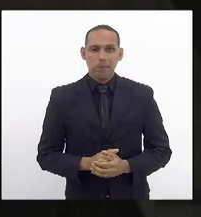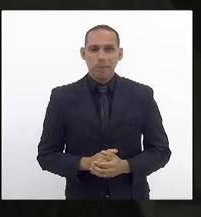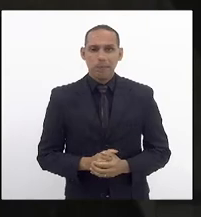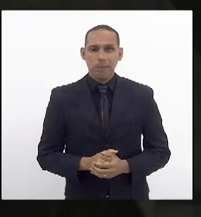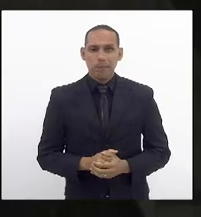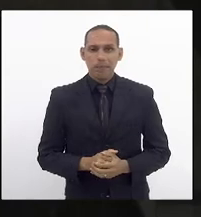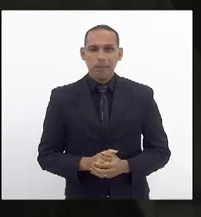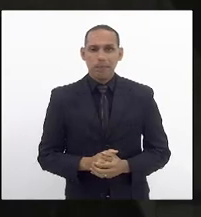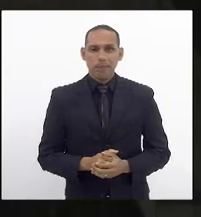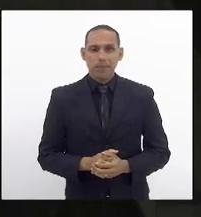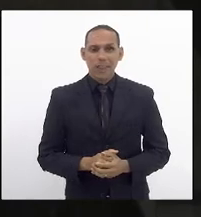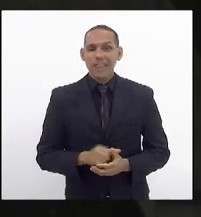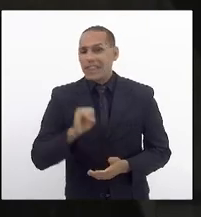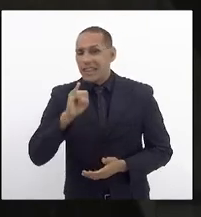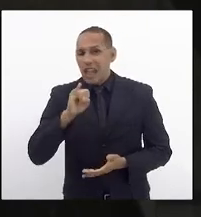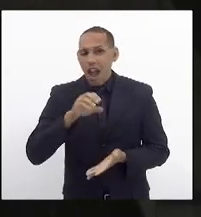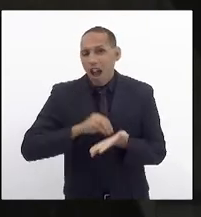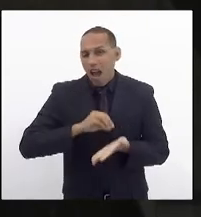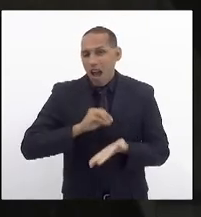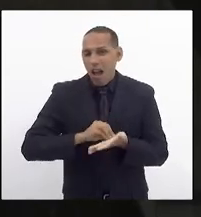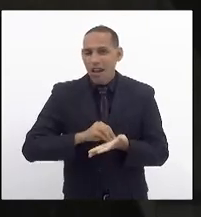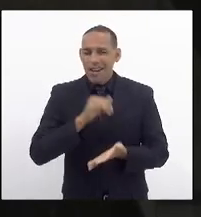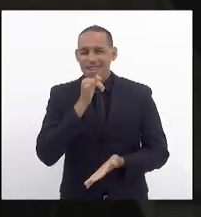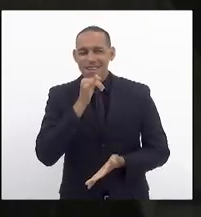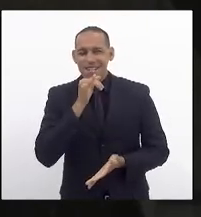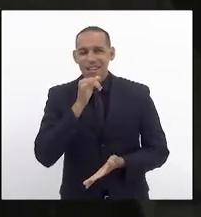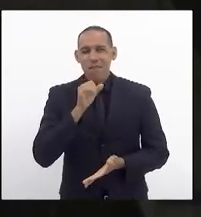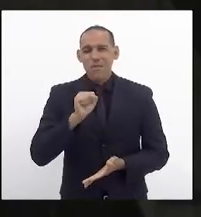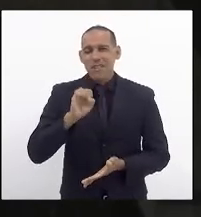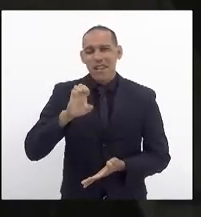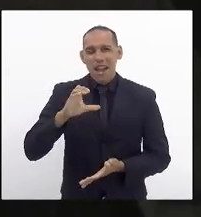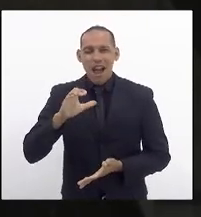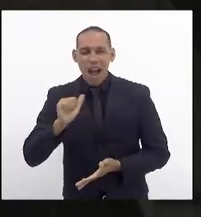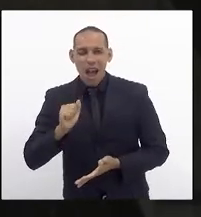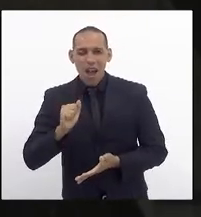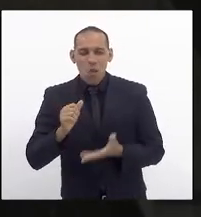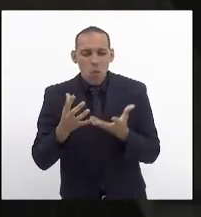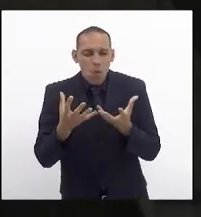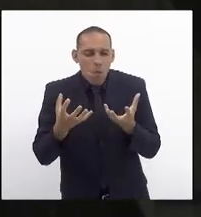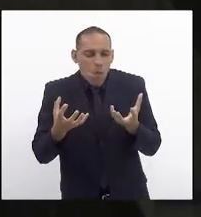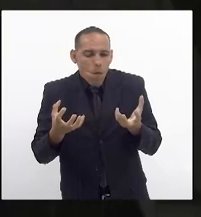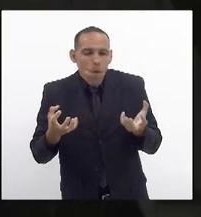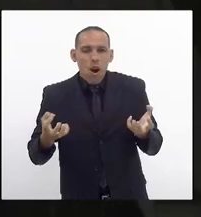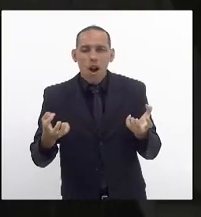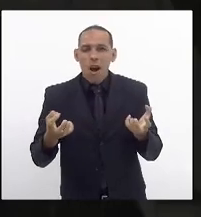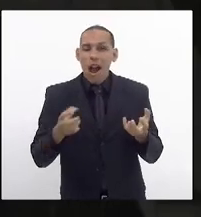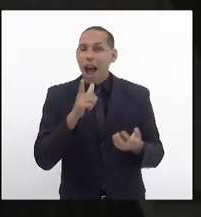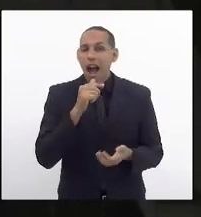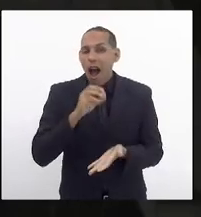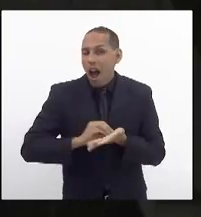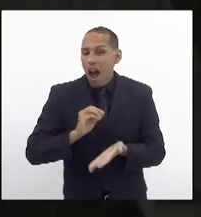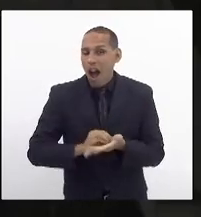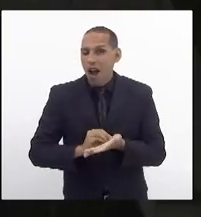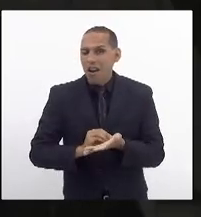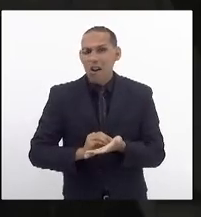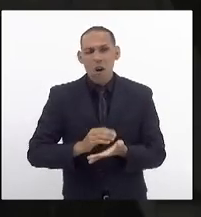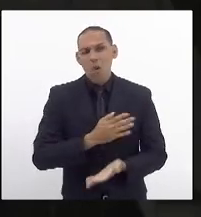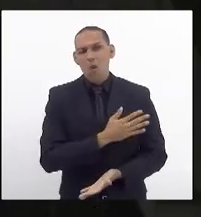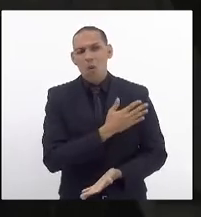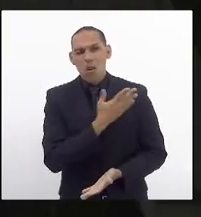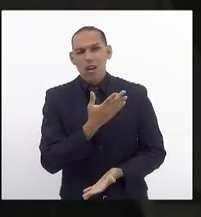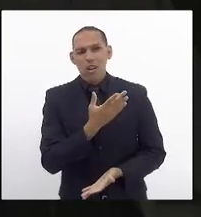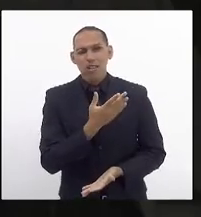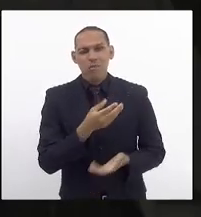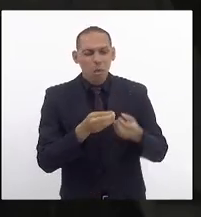e na escassez nas secas é extremamente danosas à falta d'água e o